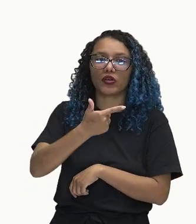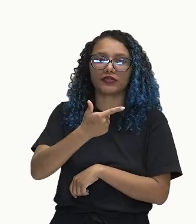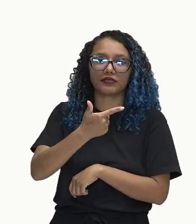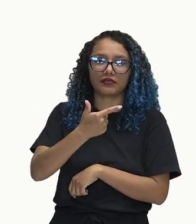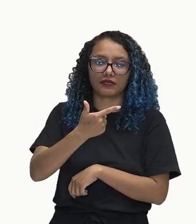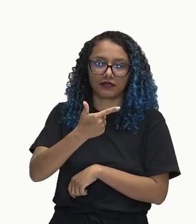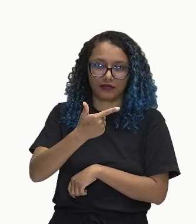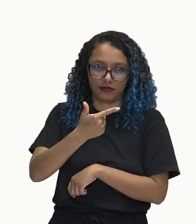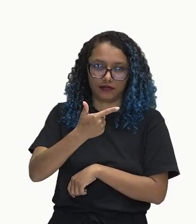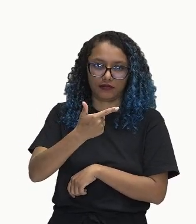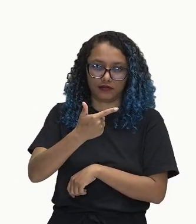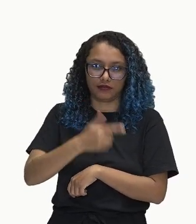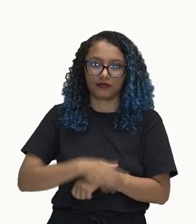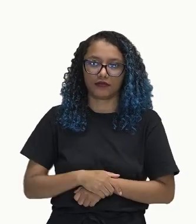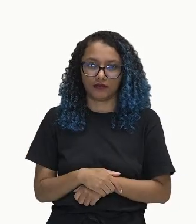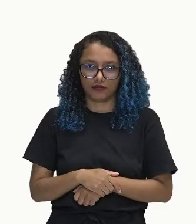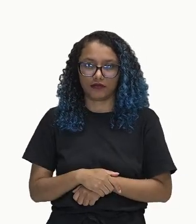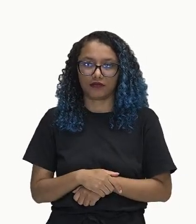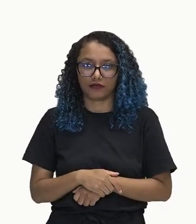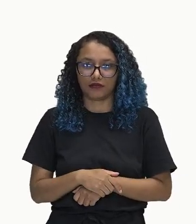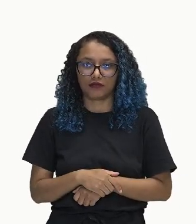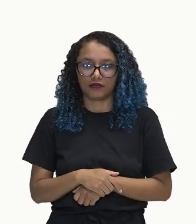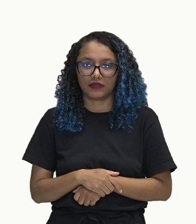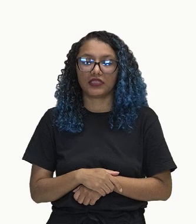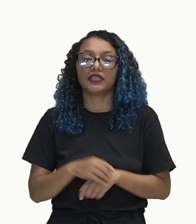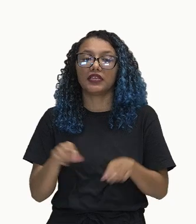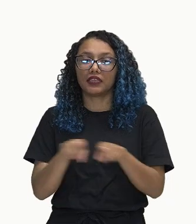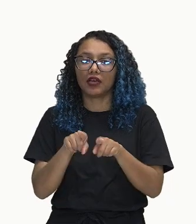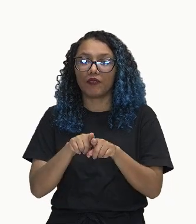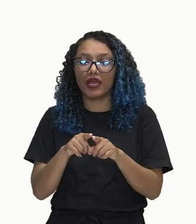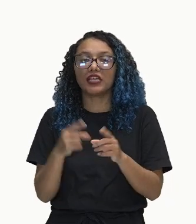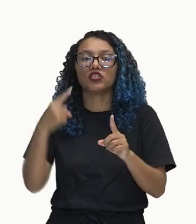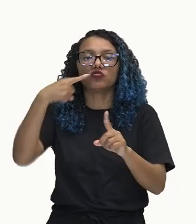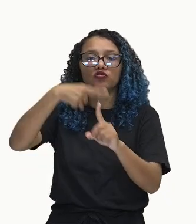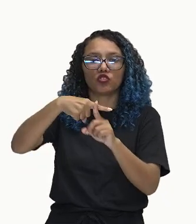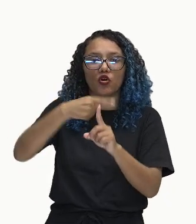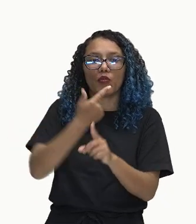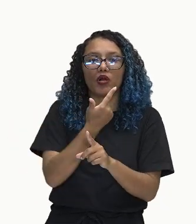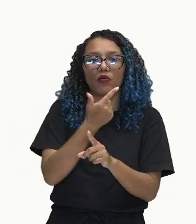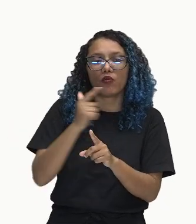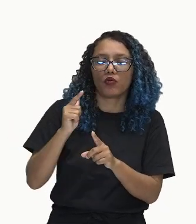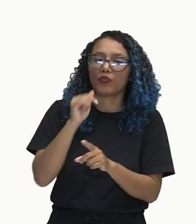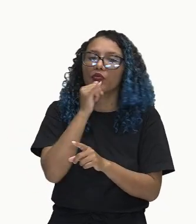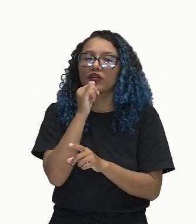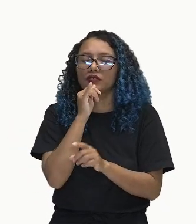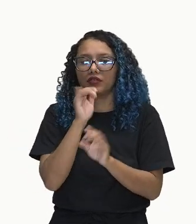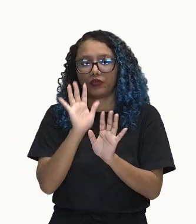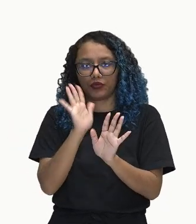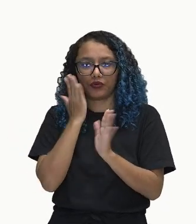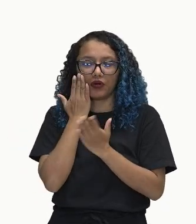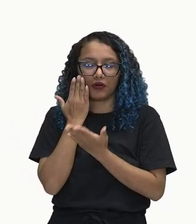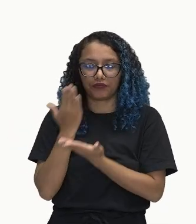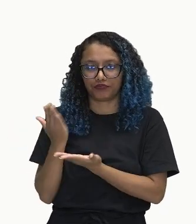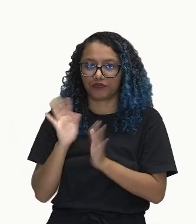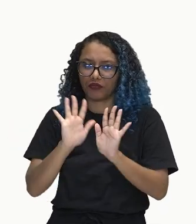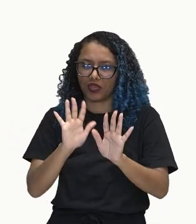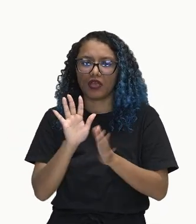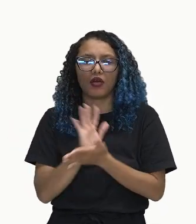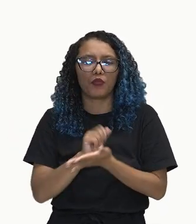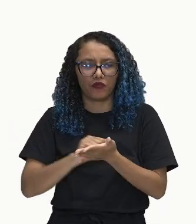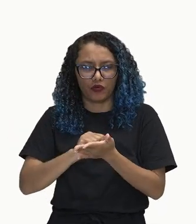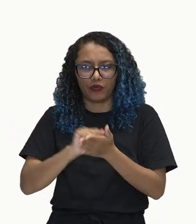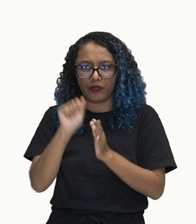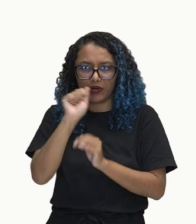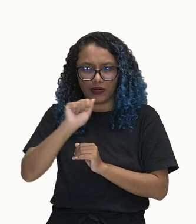que está mais à esquerda, e somar com o próximo. Então, vejamos. Deixa eu até apagar aqui para melhorar um pouquinho. Ó.